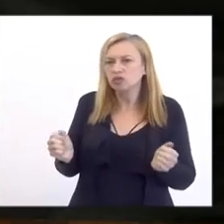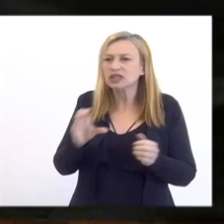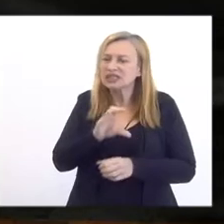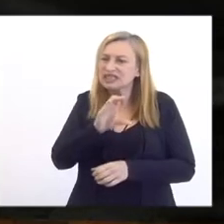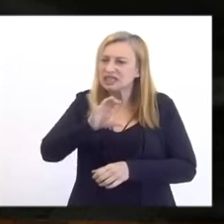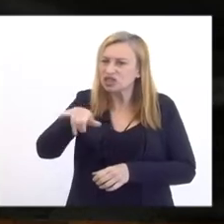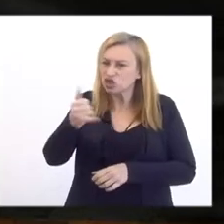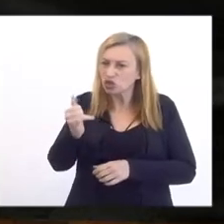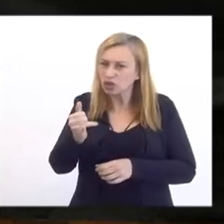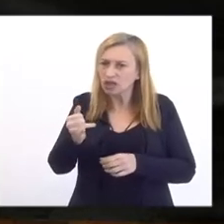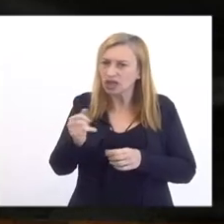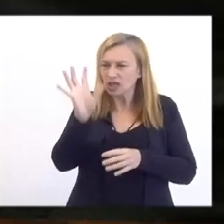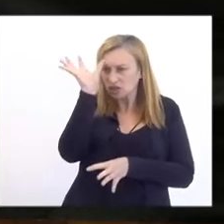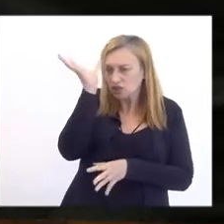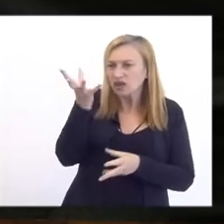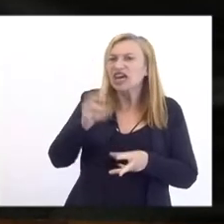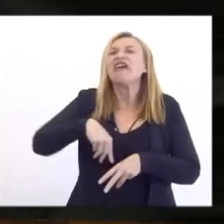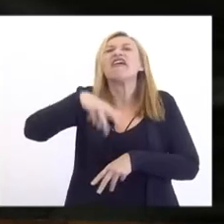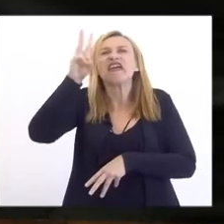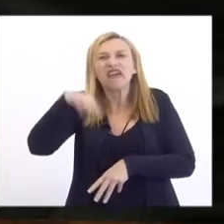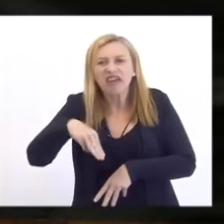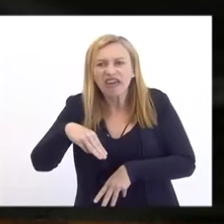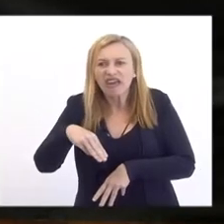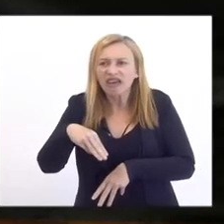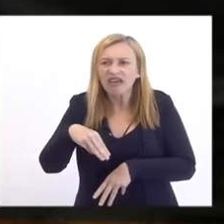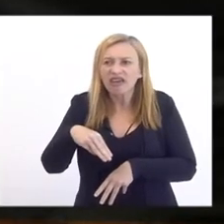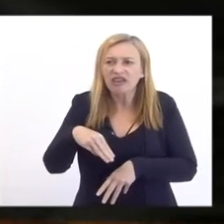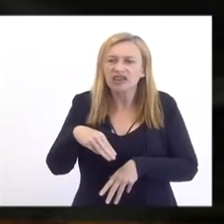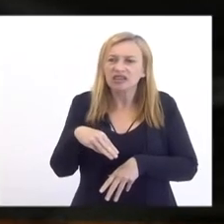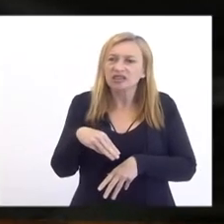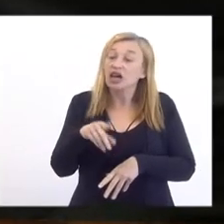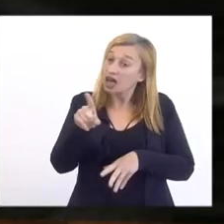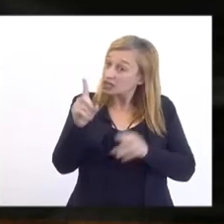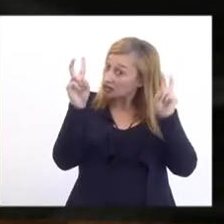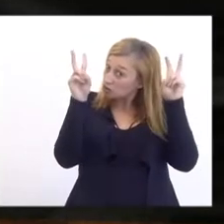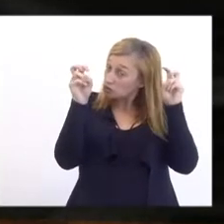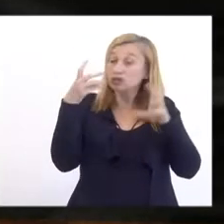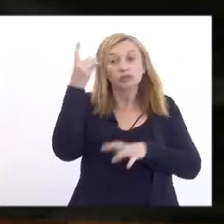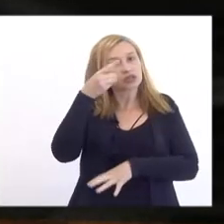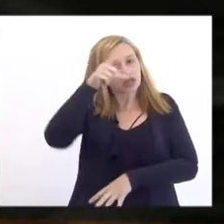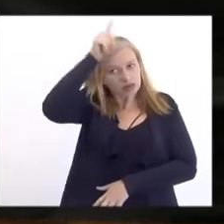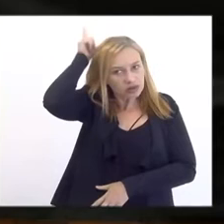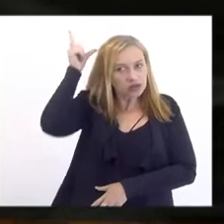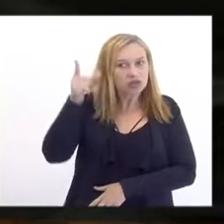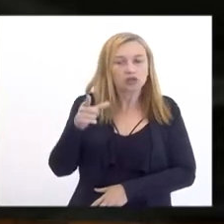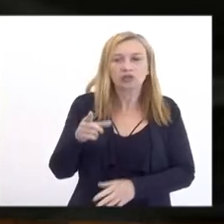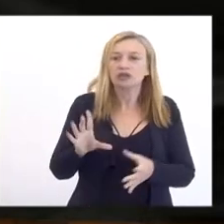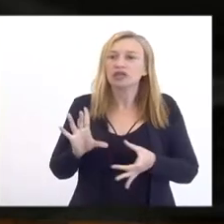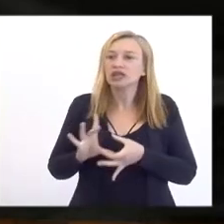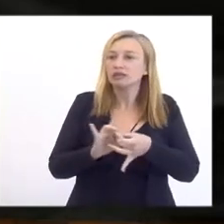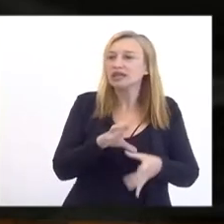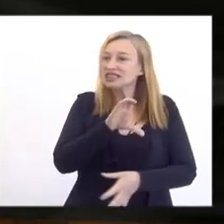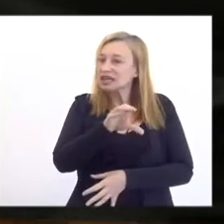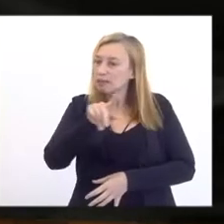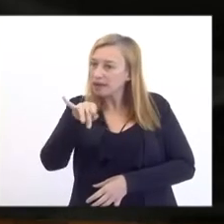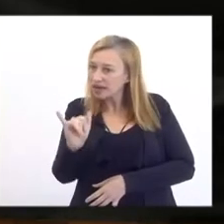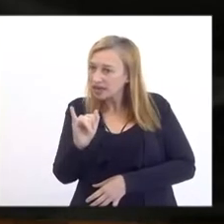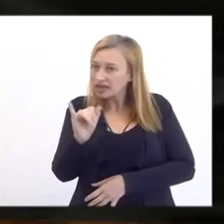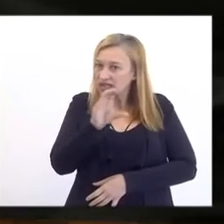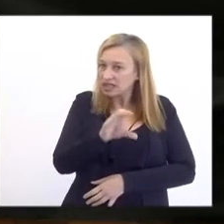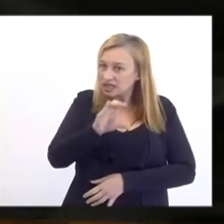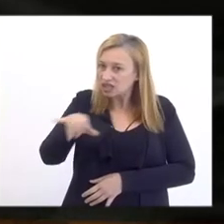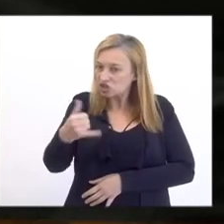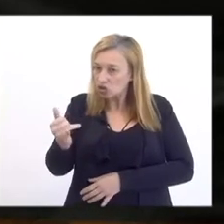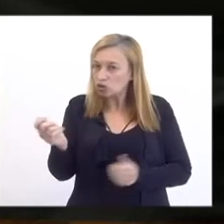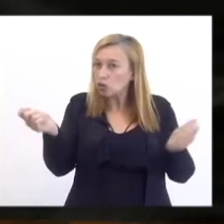simplesmente... quem vai fazer essa... Porque essa é a questão, deputado Luiz Paulo. Uma vez emendada a CPI, é a CCJ que